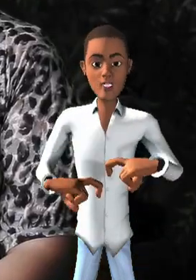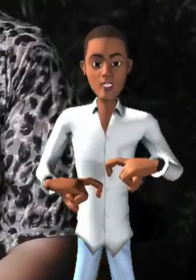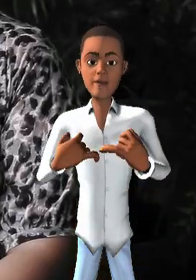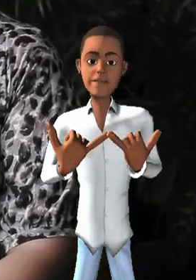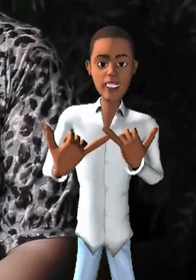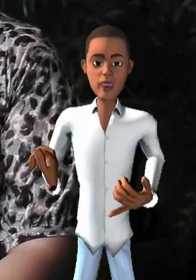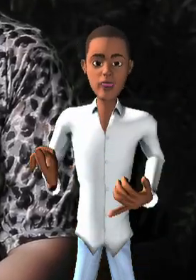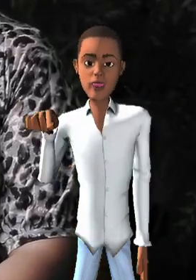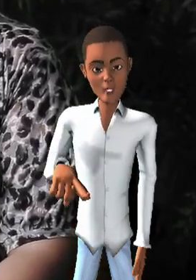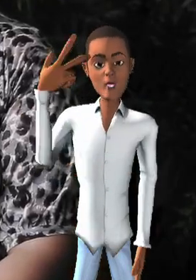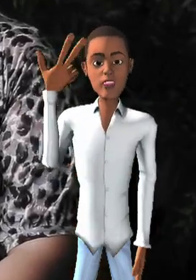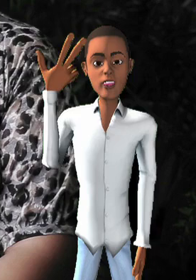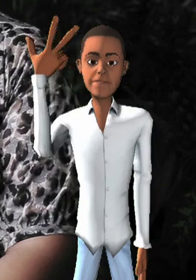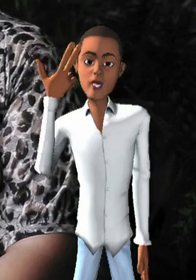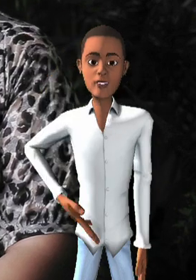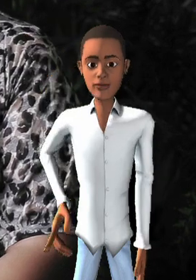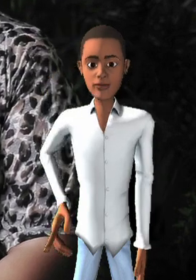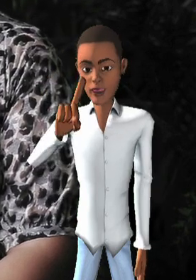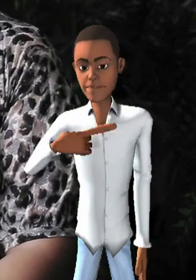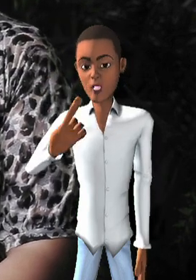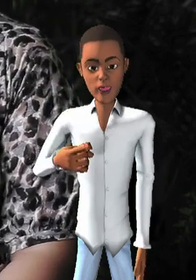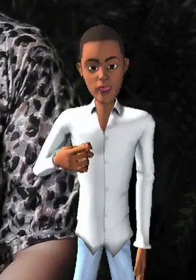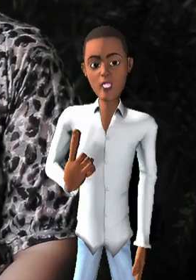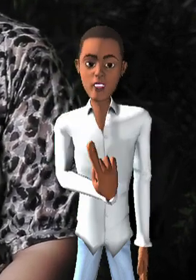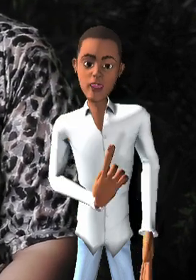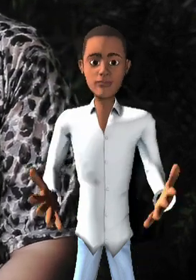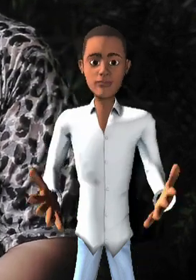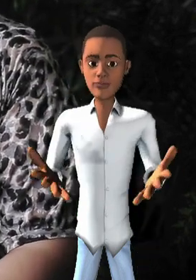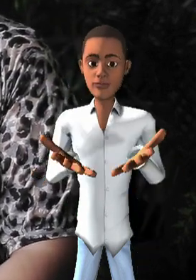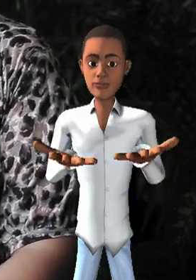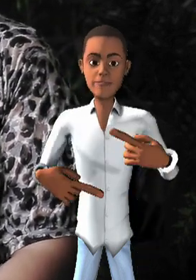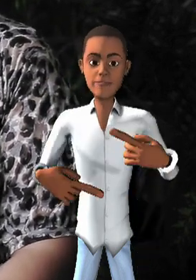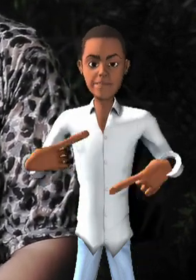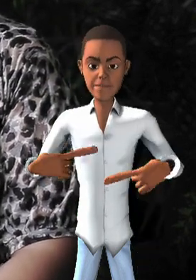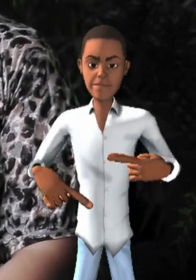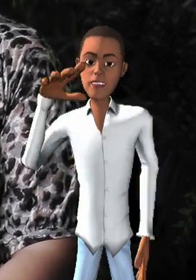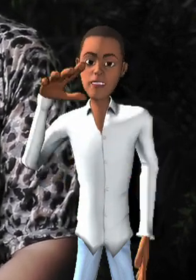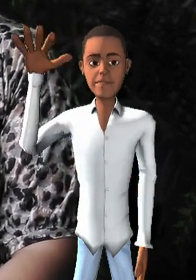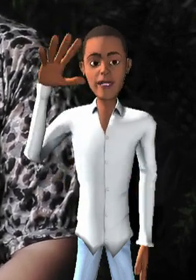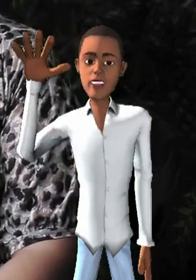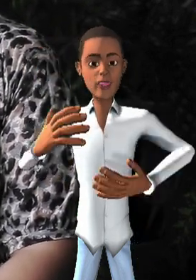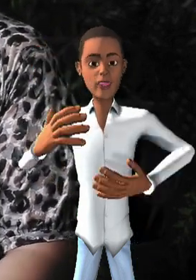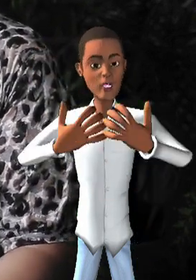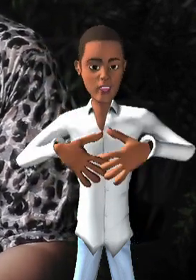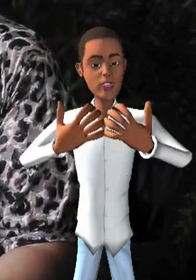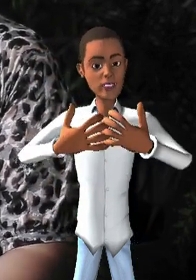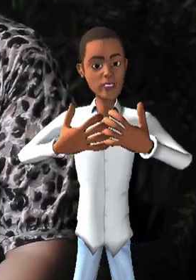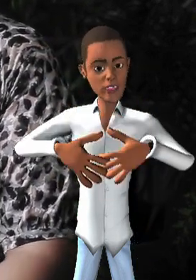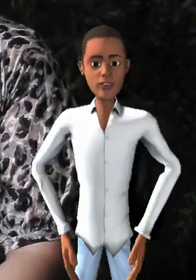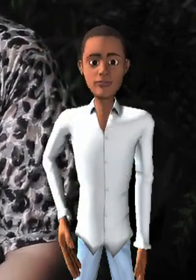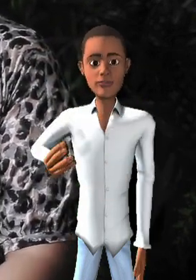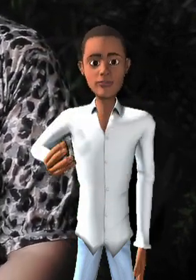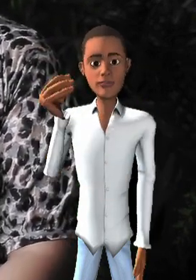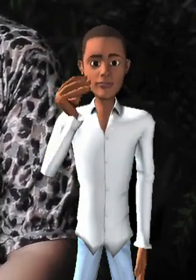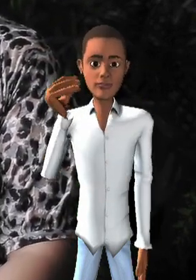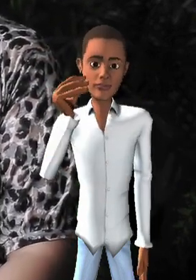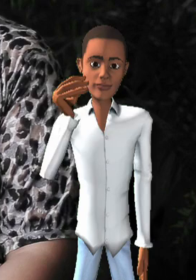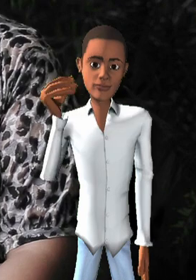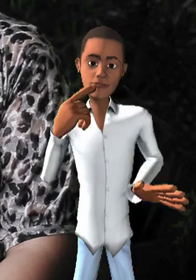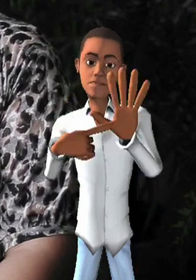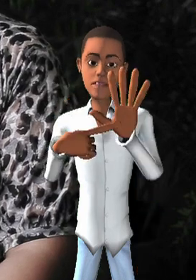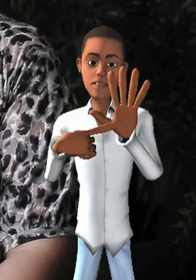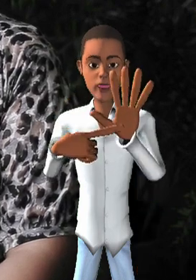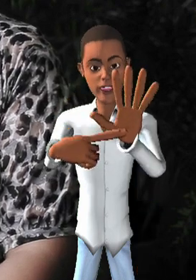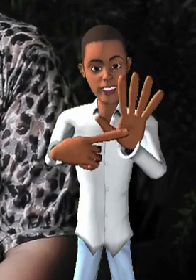tudo isso para eles é muito normal. Depois que a gente promove algumas reflexões, a gente tenta fazer com que eles estremeçam esses